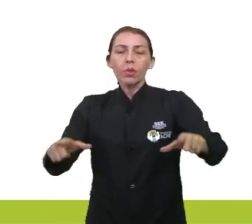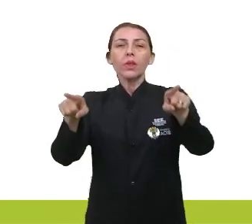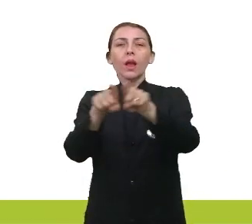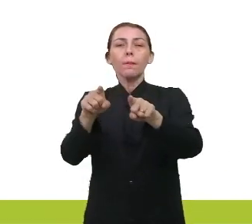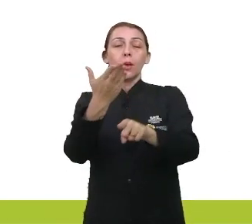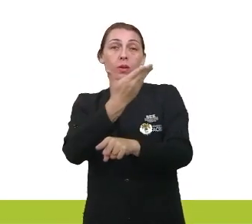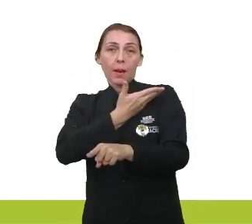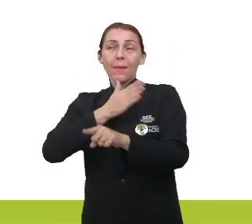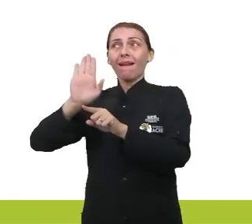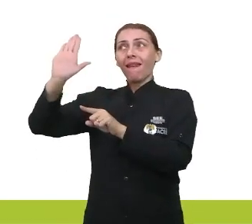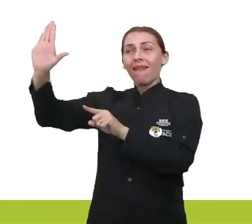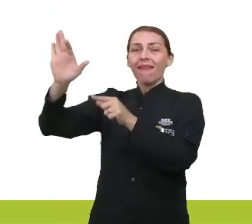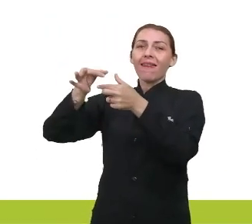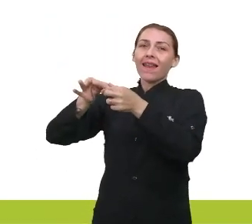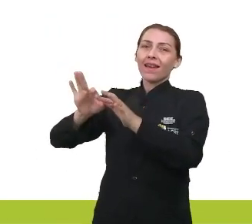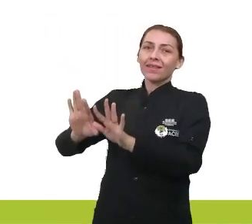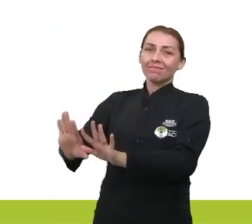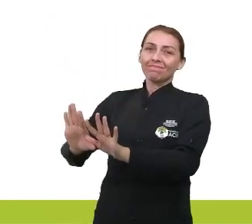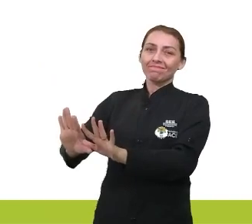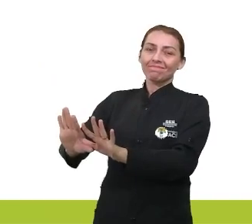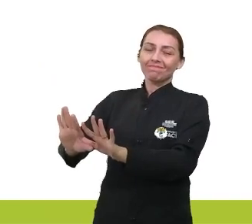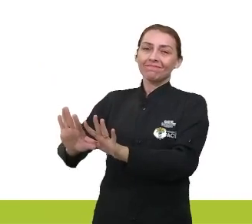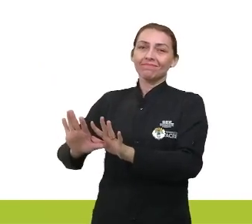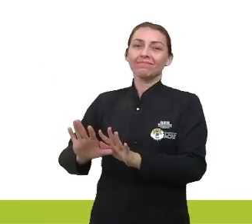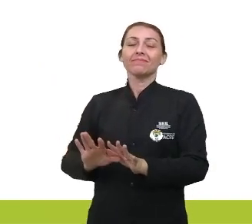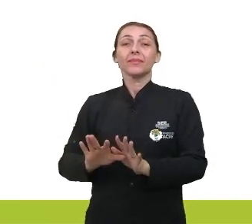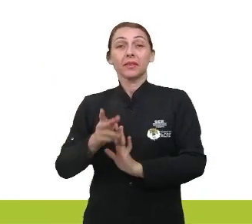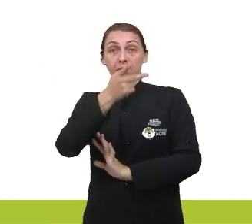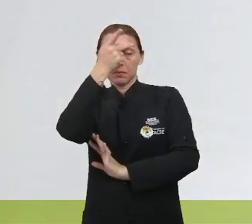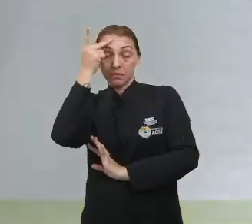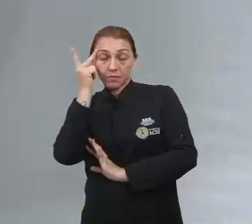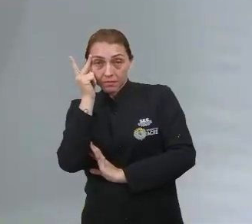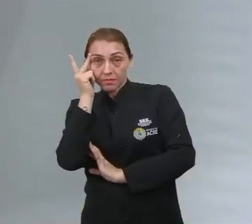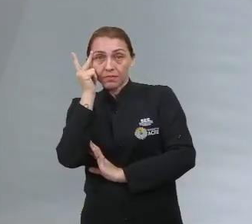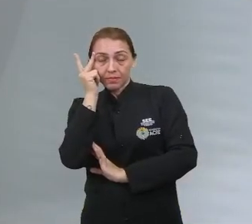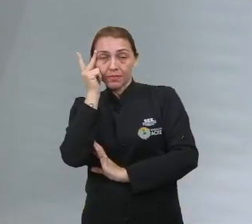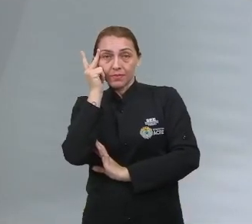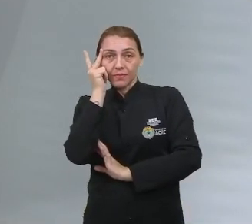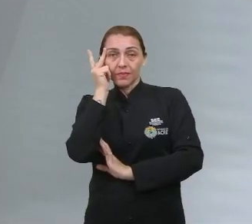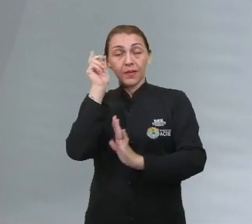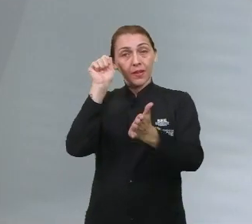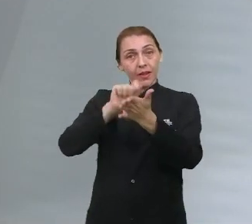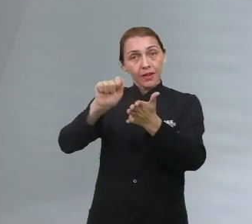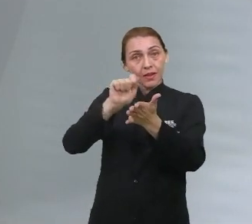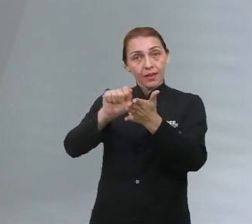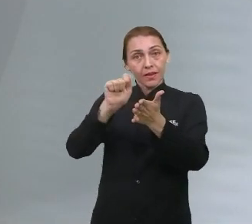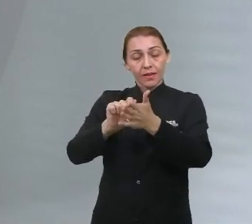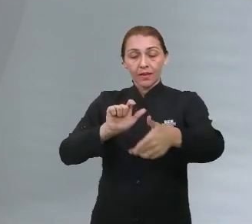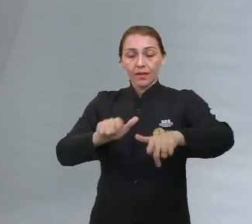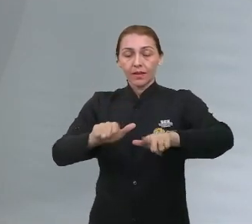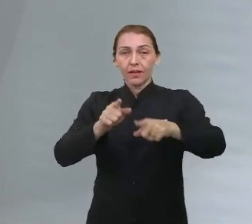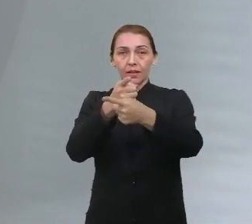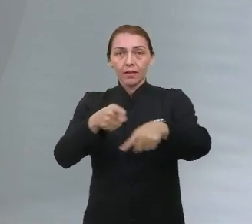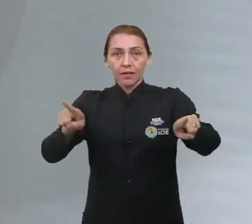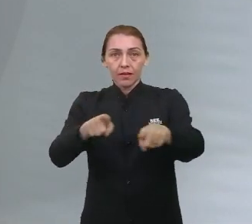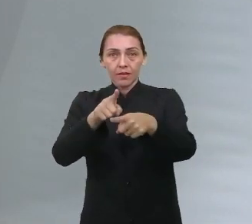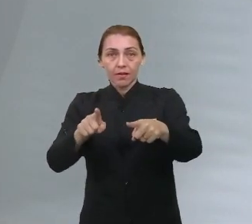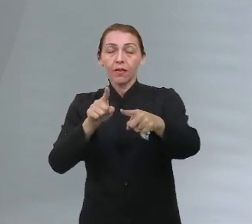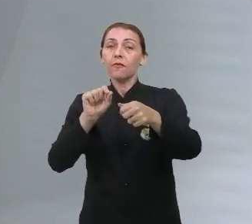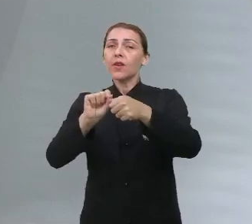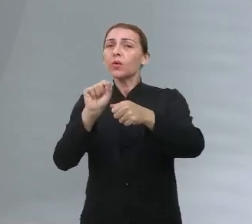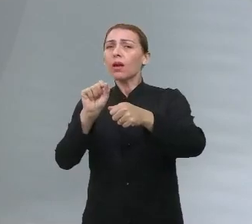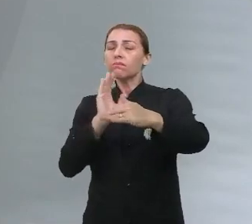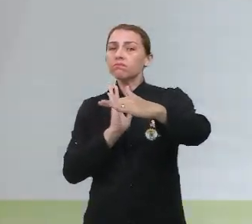dos amigos que lá deixei. Ou seja, essa pessoa que está escrevendo a letra da música, ela fez uma